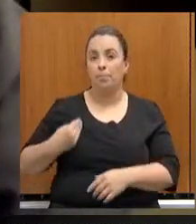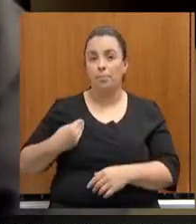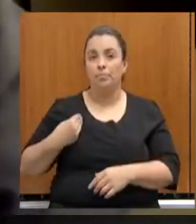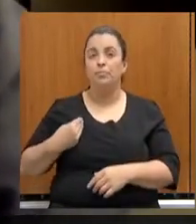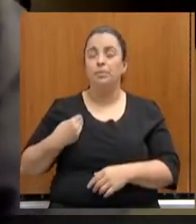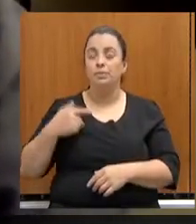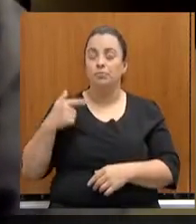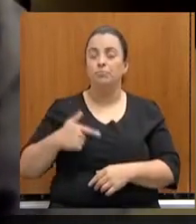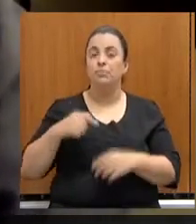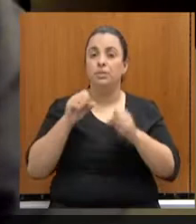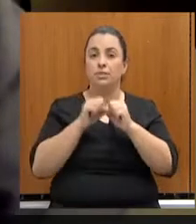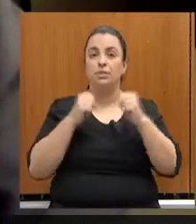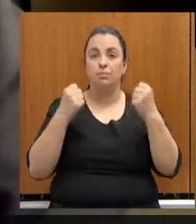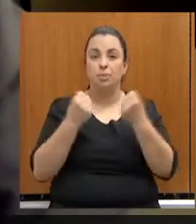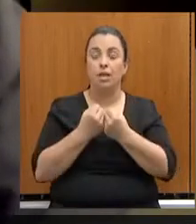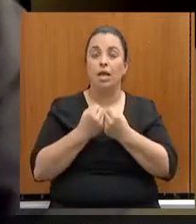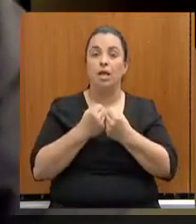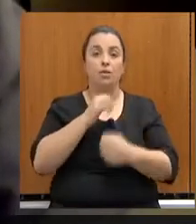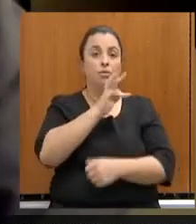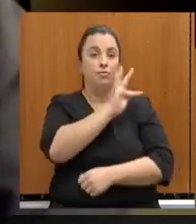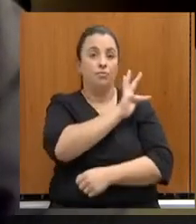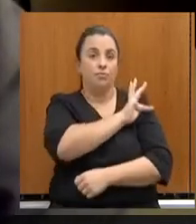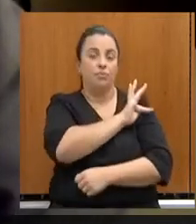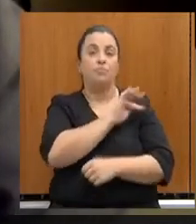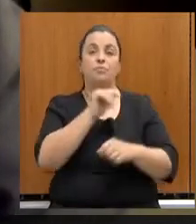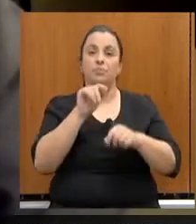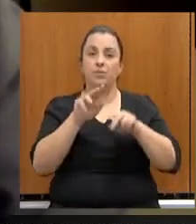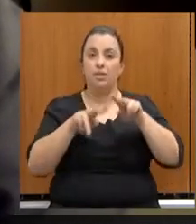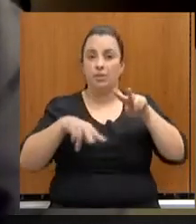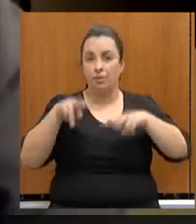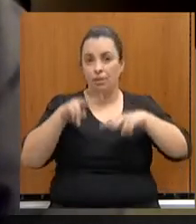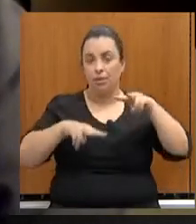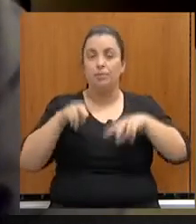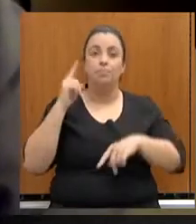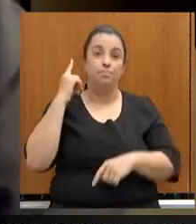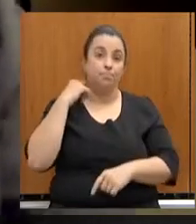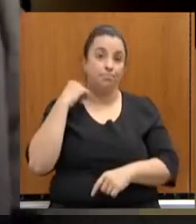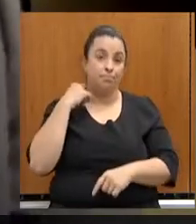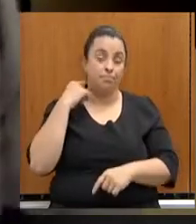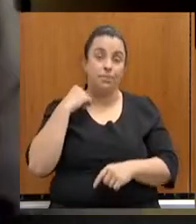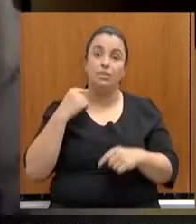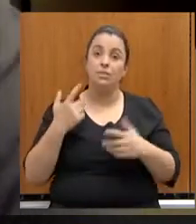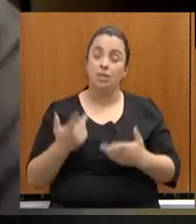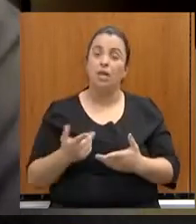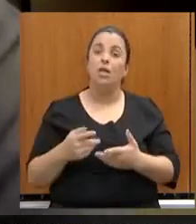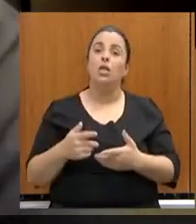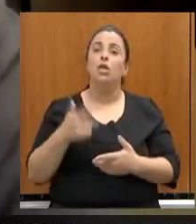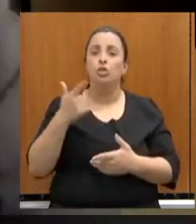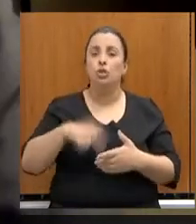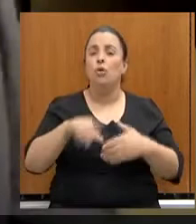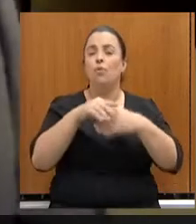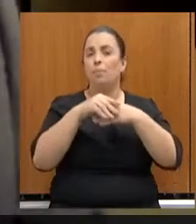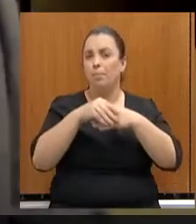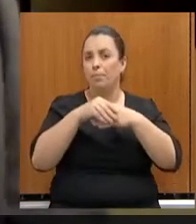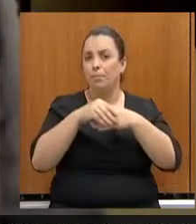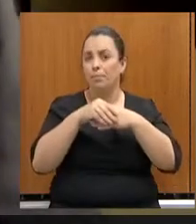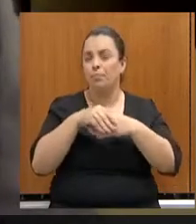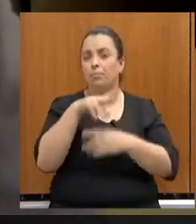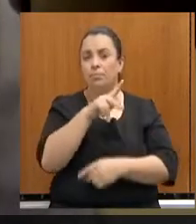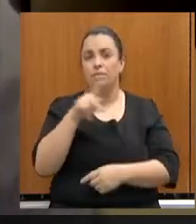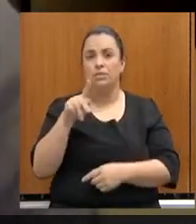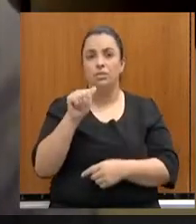seminário Minas realiza mais uma vez parabenizando Presidente Augustin Patrus